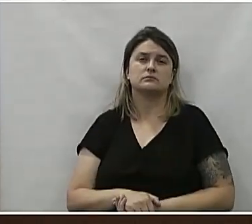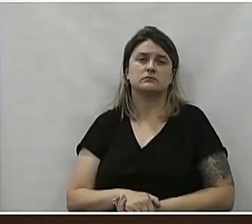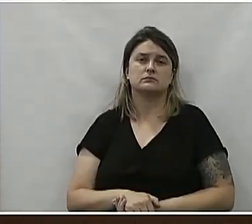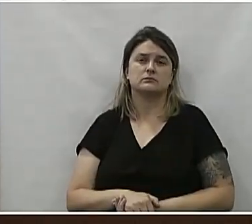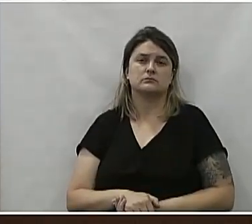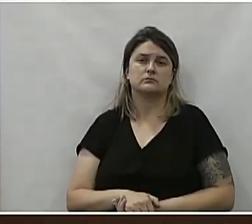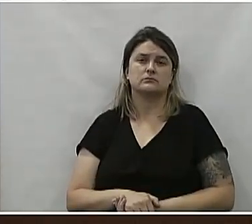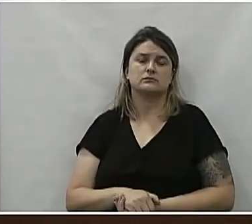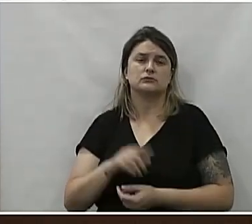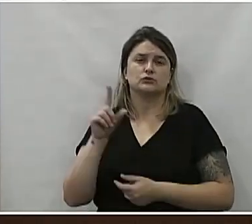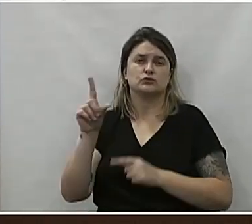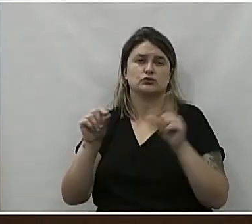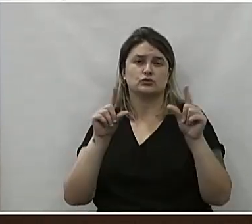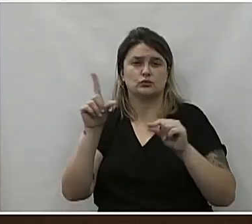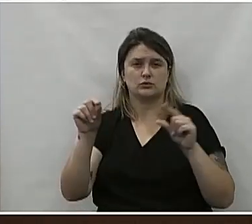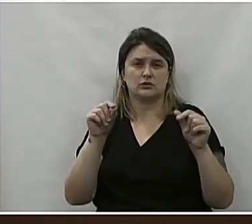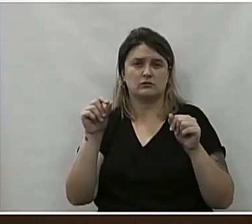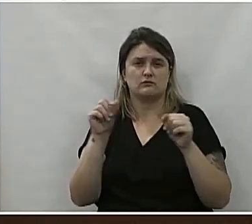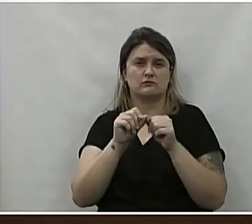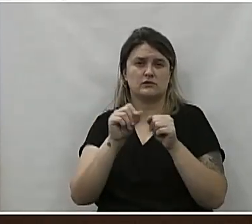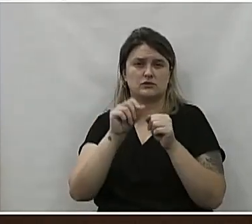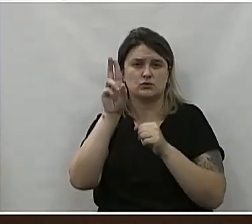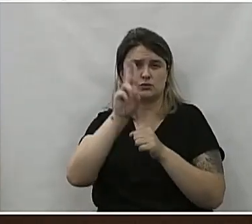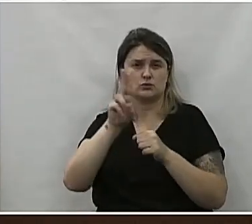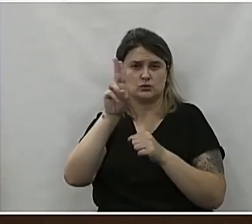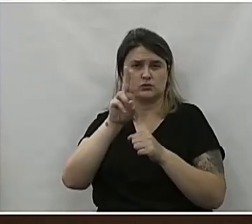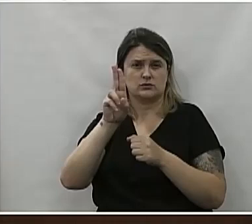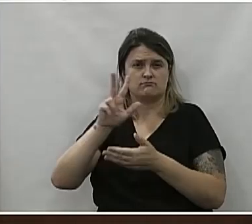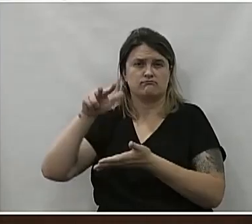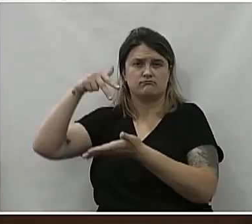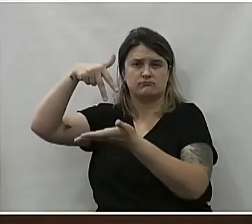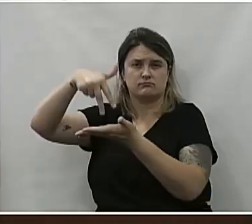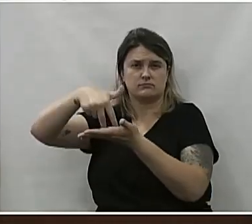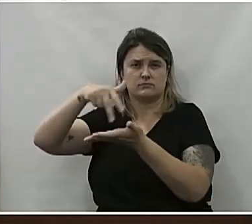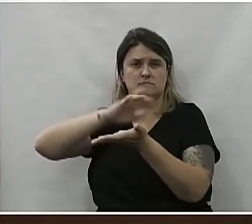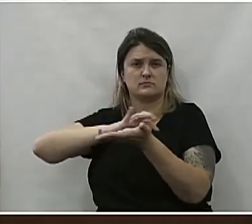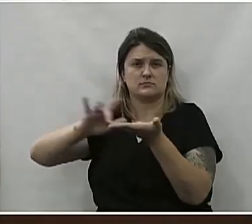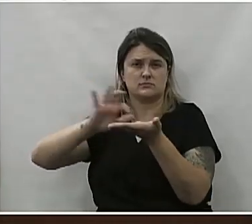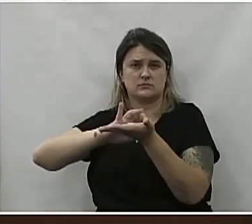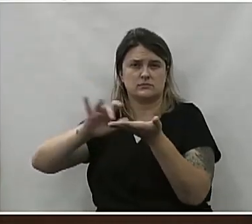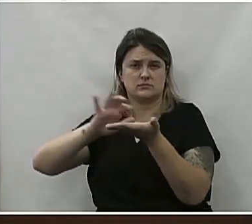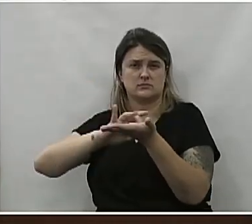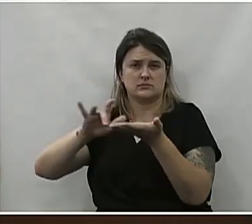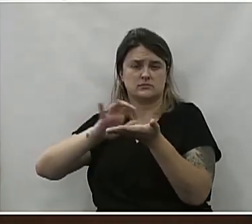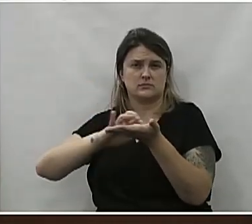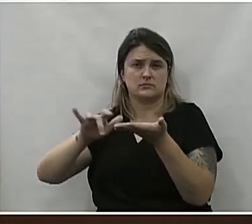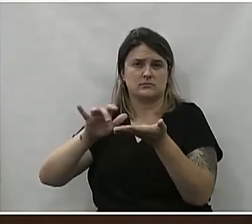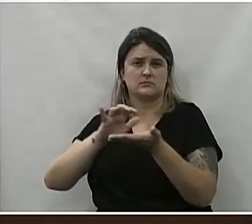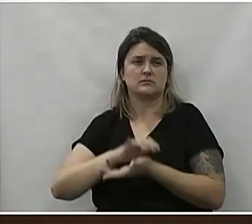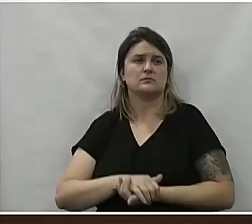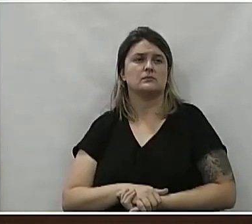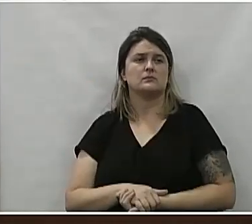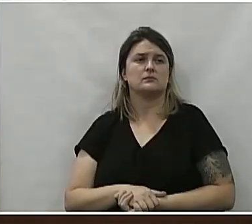Eles optaram para que Fizesse uso da tribuna Então o secretário da